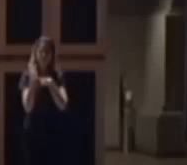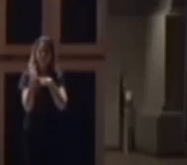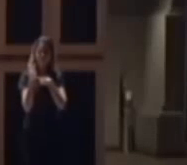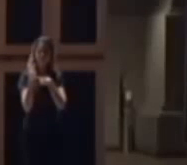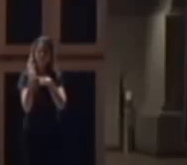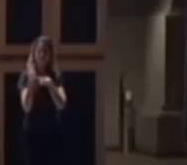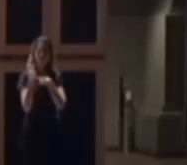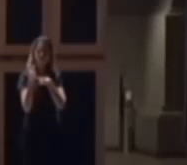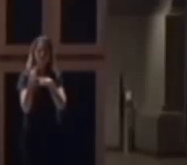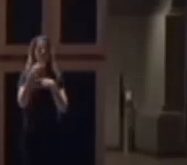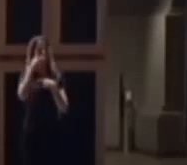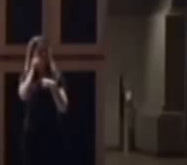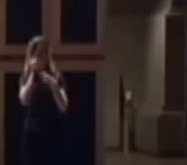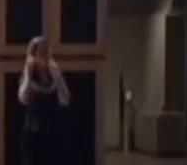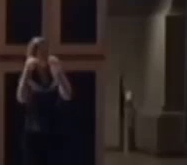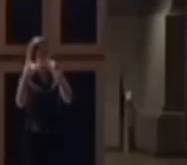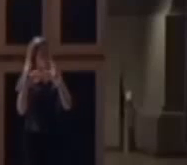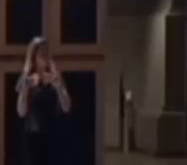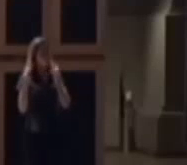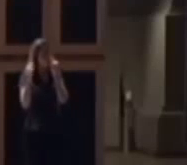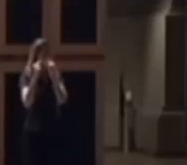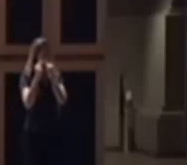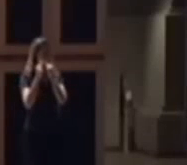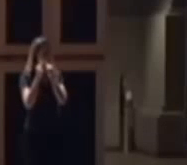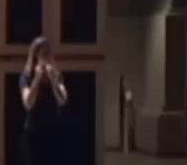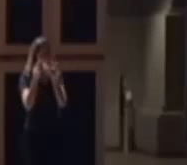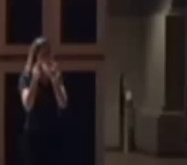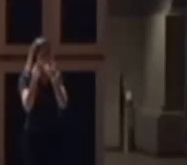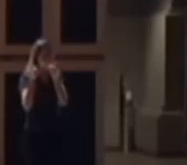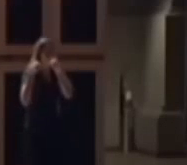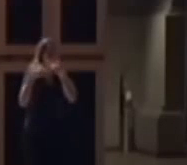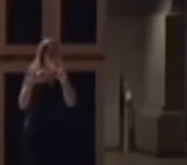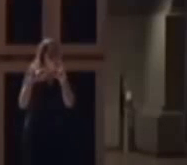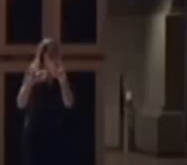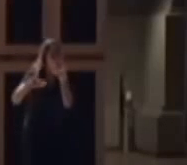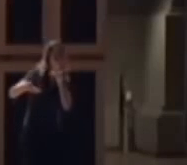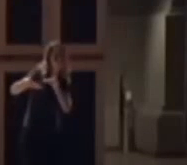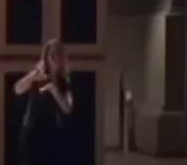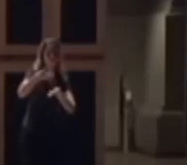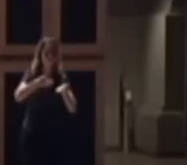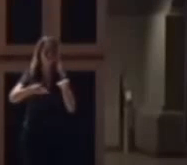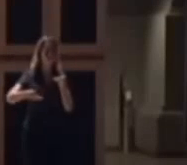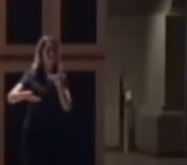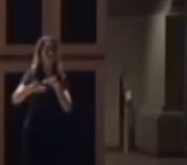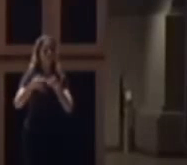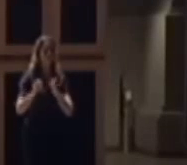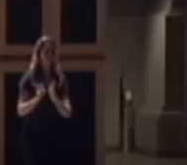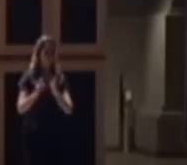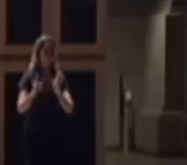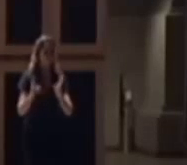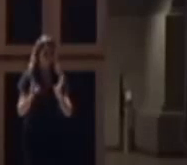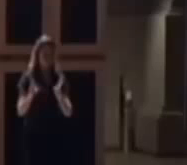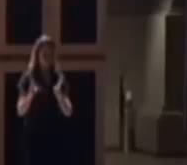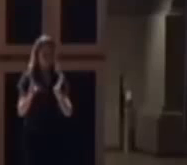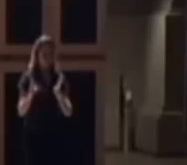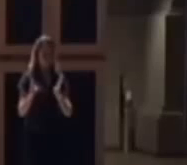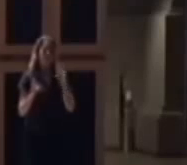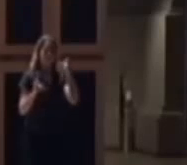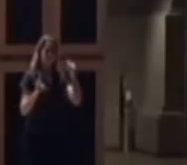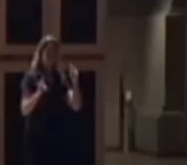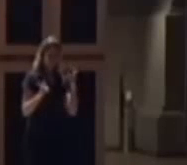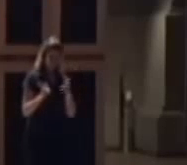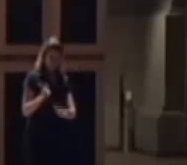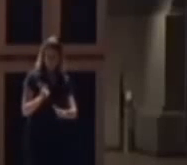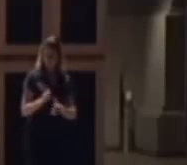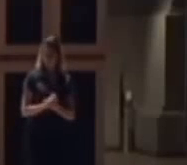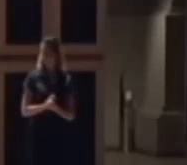com o que foi apresentado ontem, mas eu vou tentar de uma maneira sintética apresentar e não me repetir tanto.